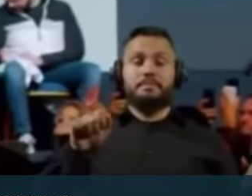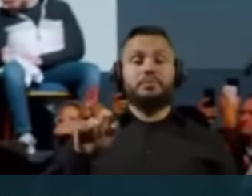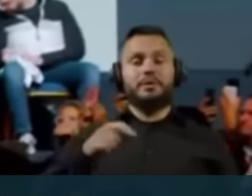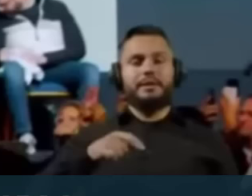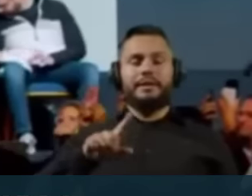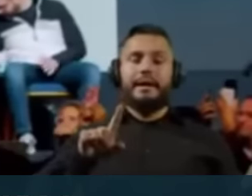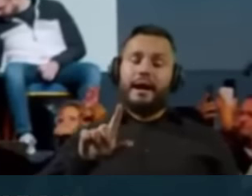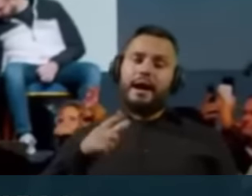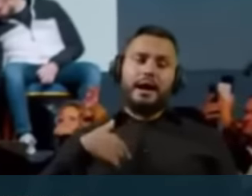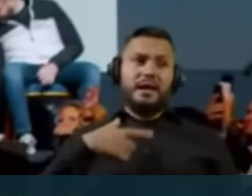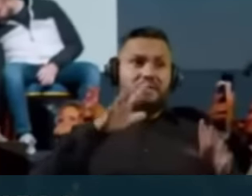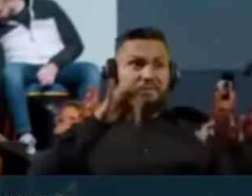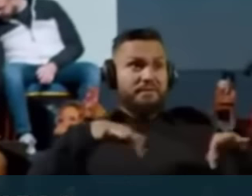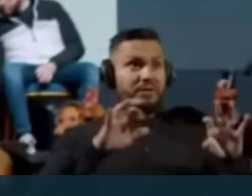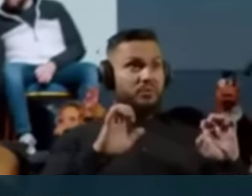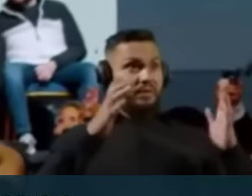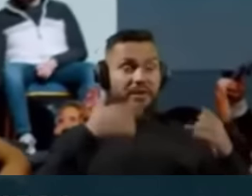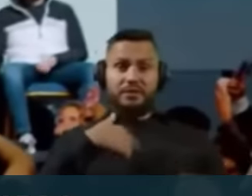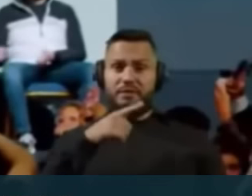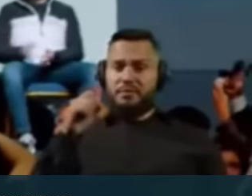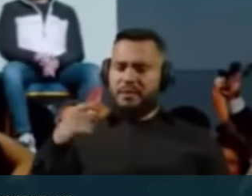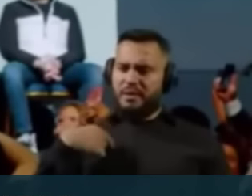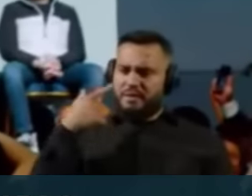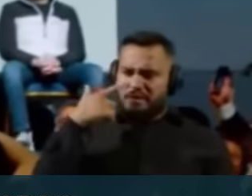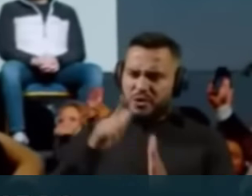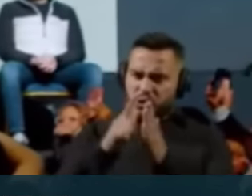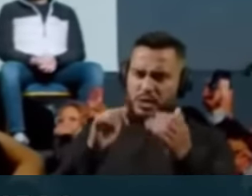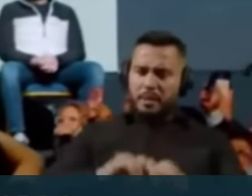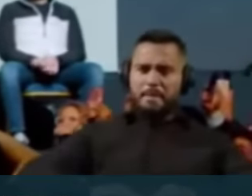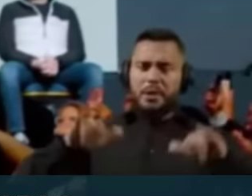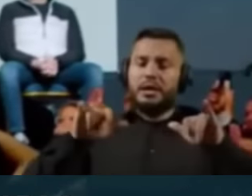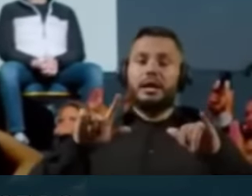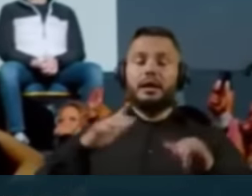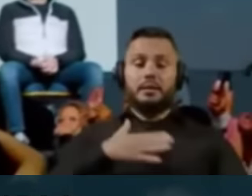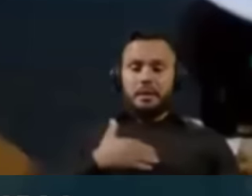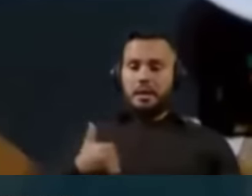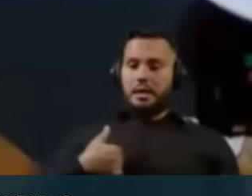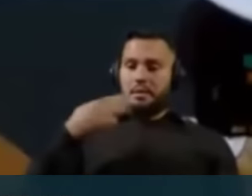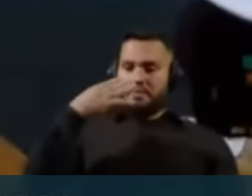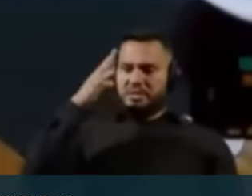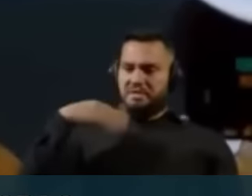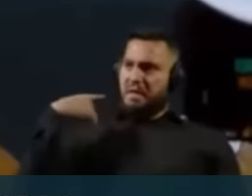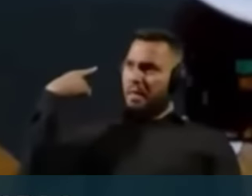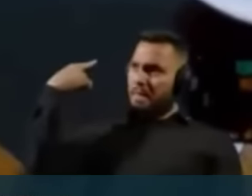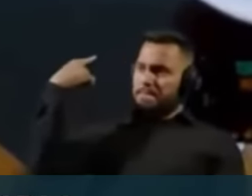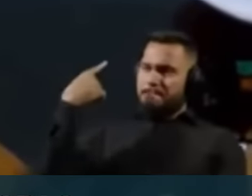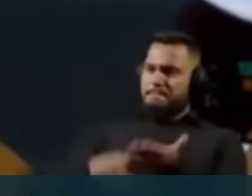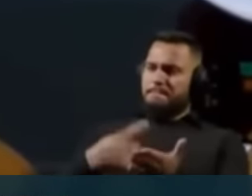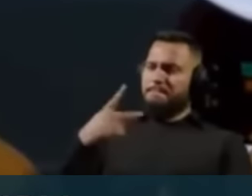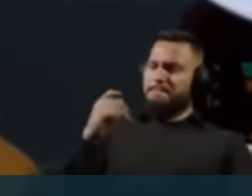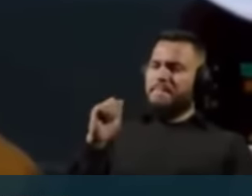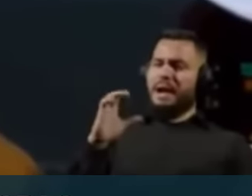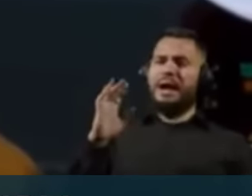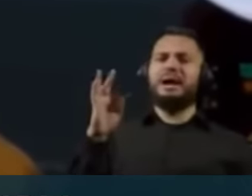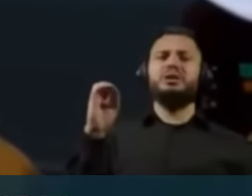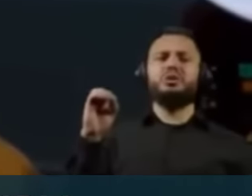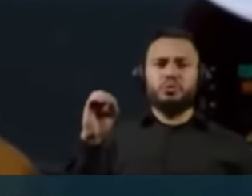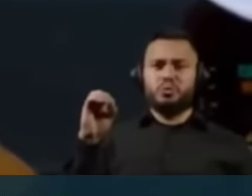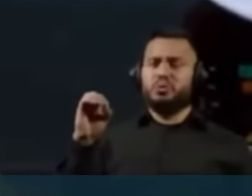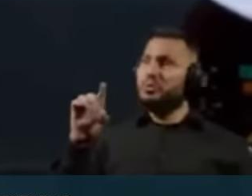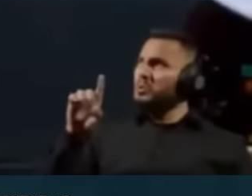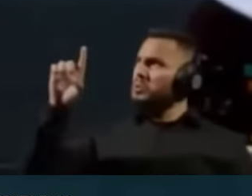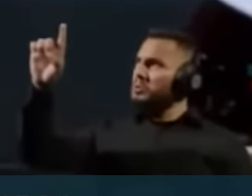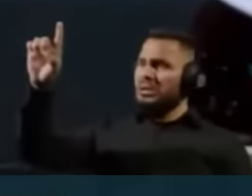Michele Bolsonaro faz pacto com Deus para estar no poder. Ainda bem que não foi com o pai da mentira, mas eu não